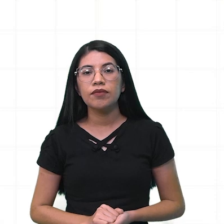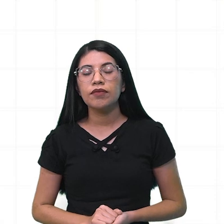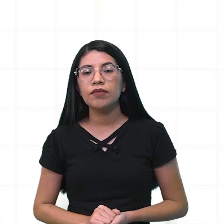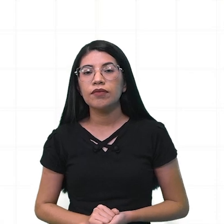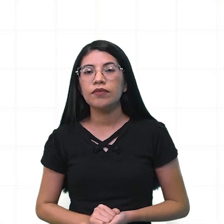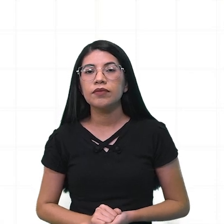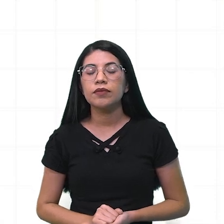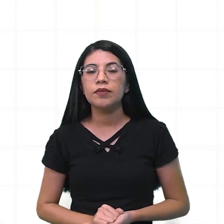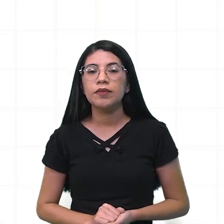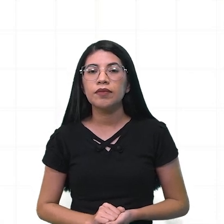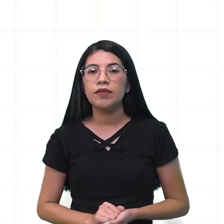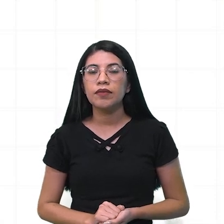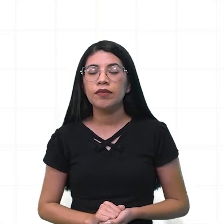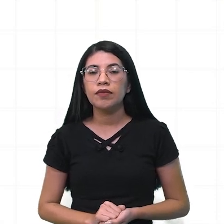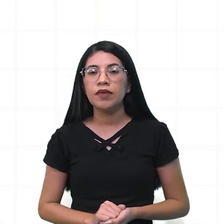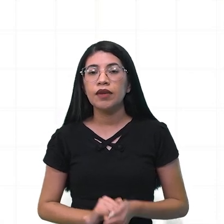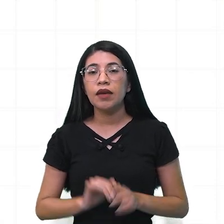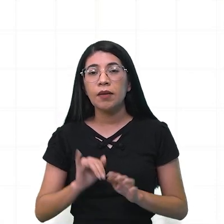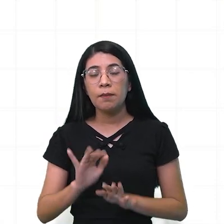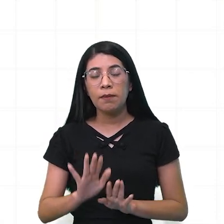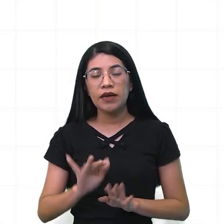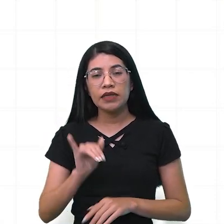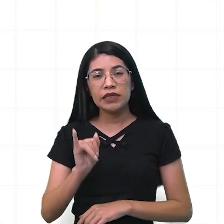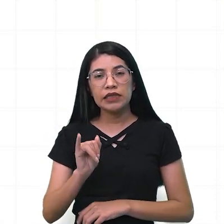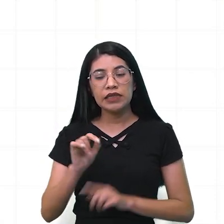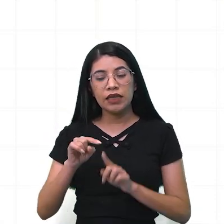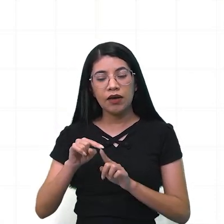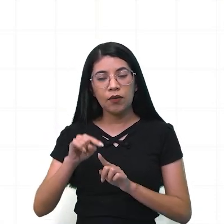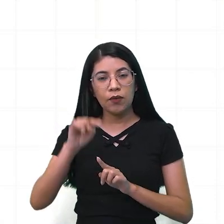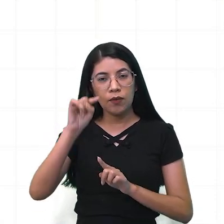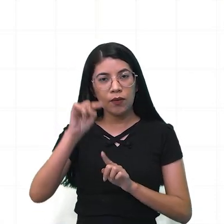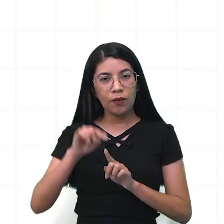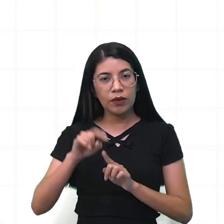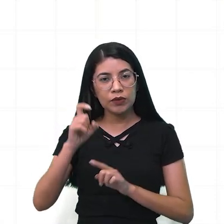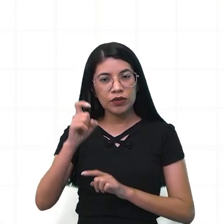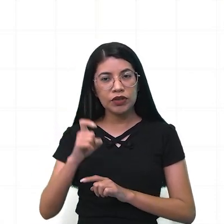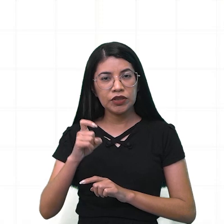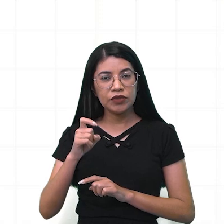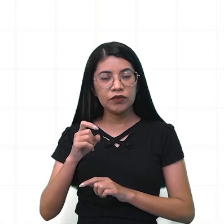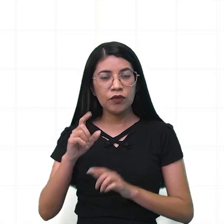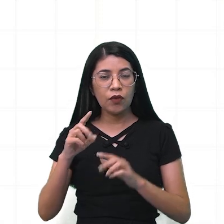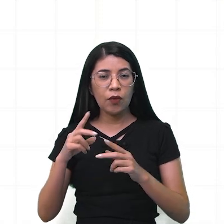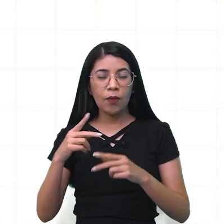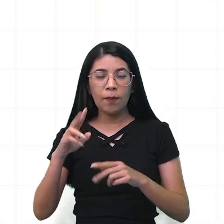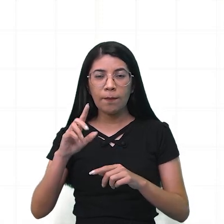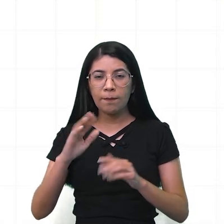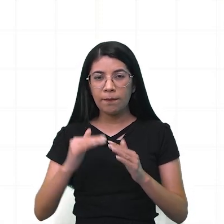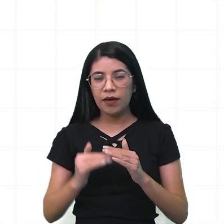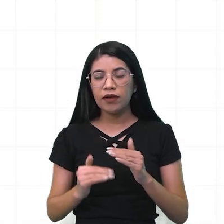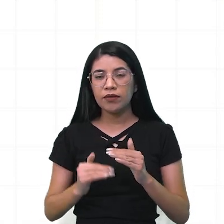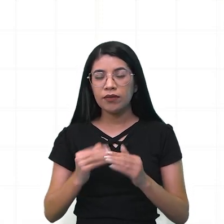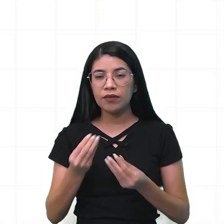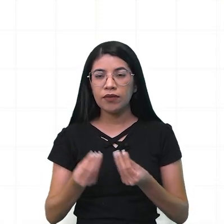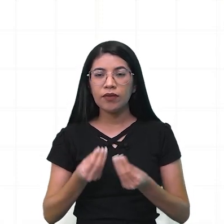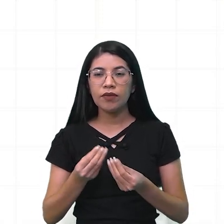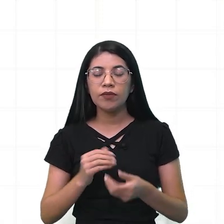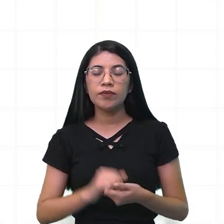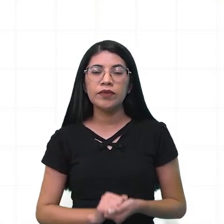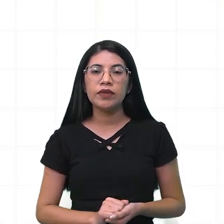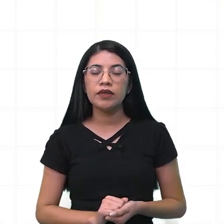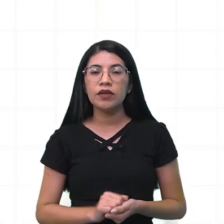exemplo, o lado menor for igual, olha só, para x igual a